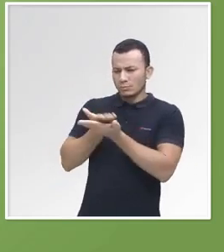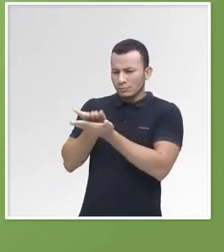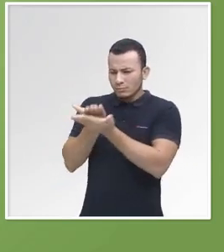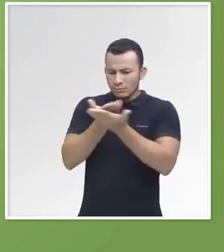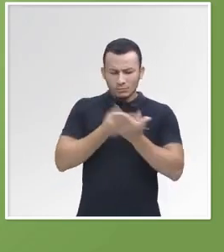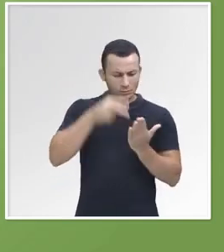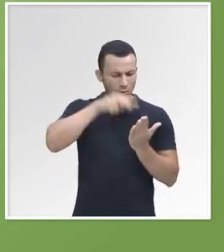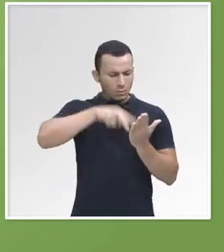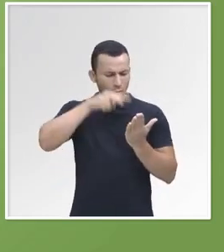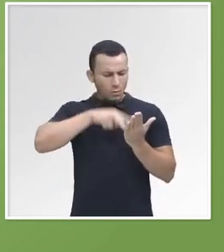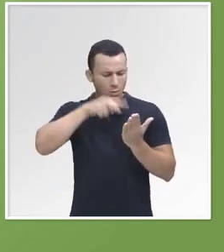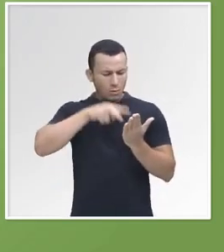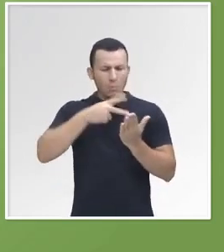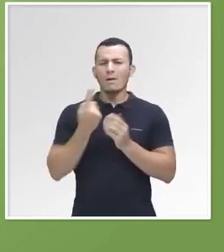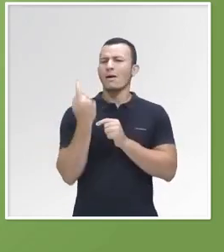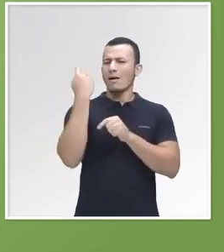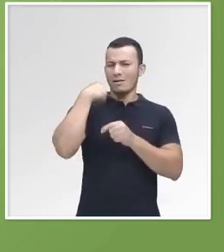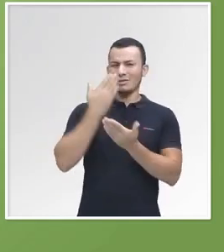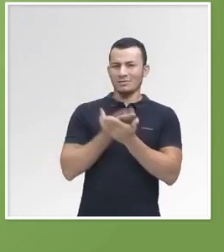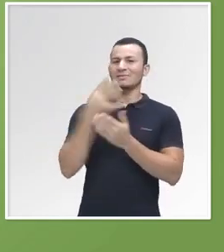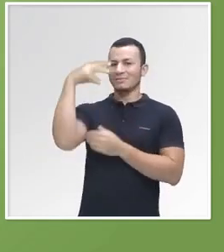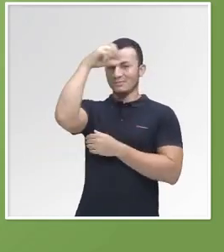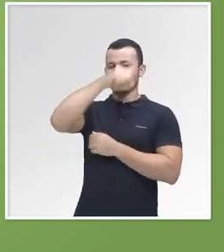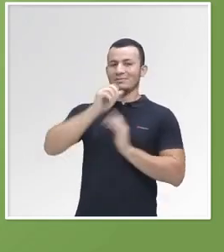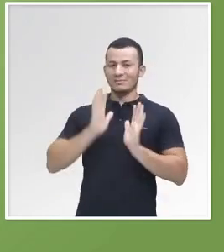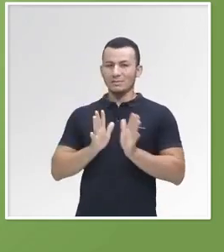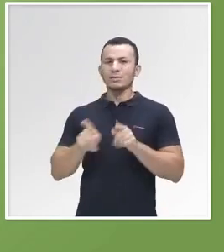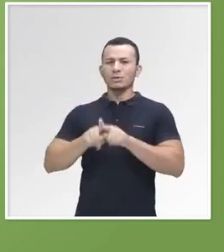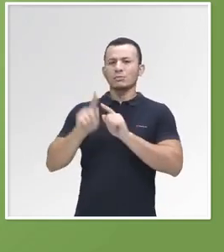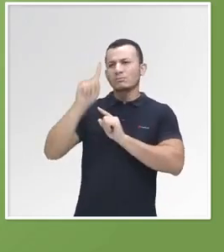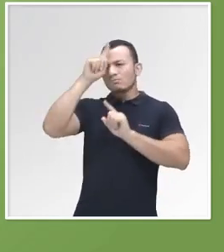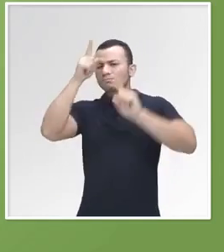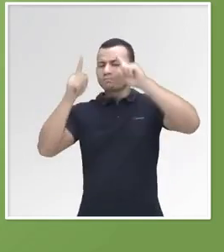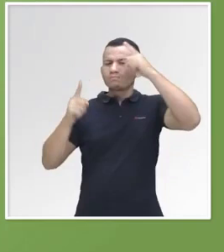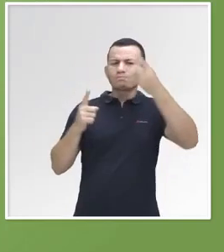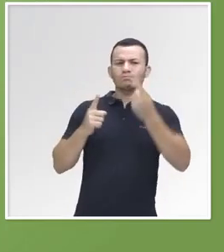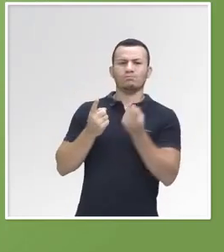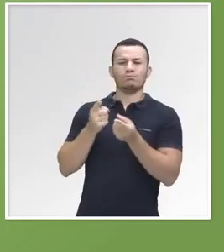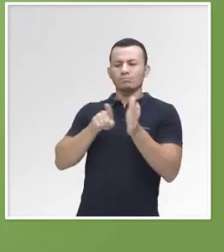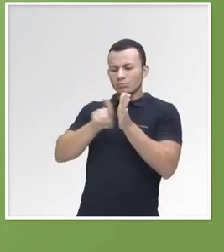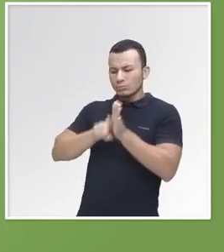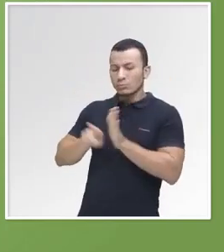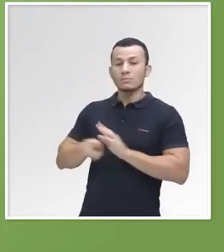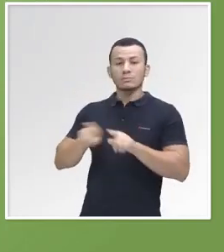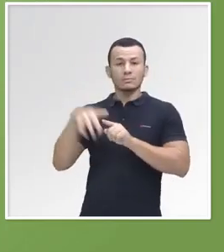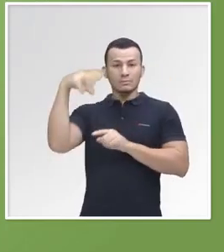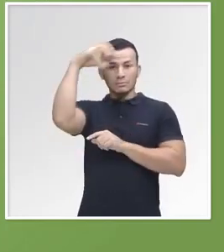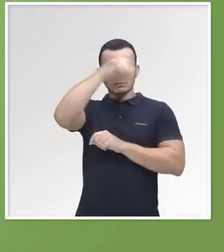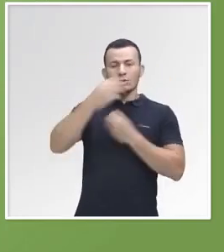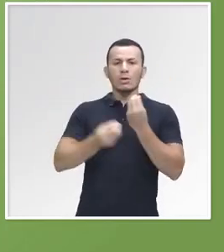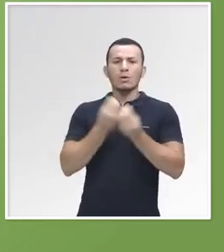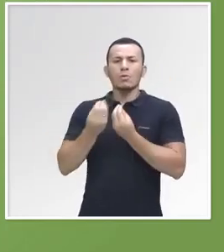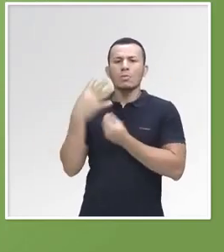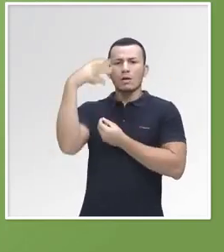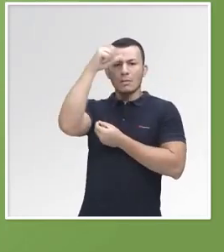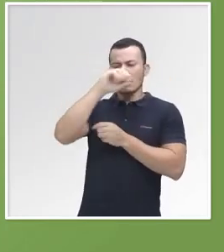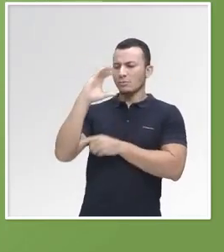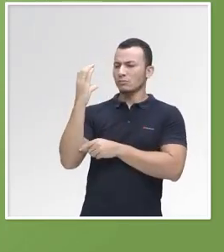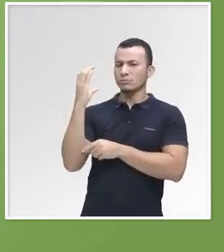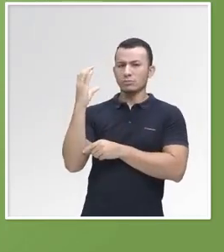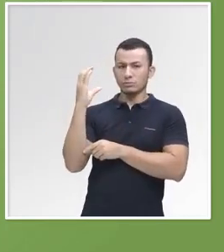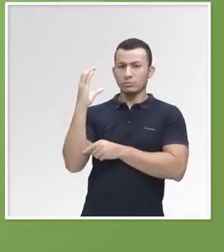com conhecimentos anteriores, elaborar perguntas e aprender como encontrar conhecimentos científicos